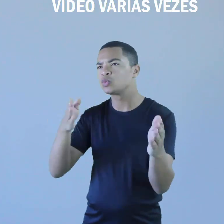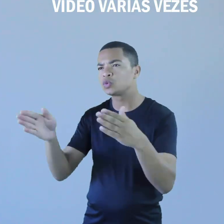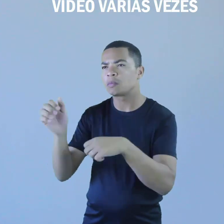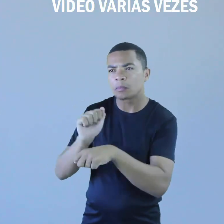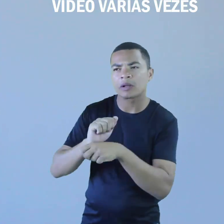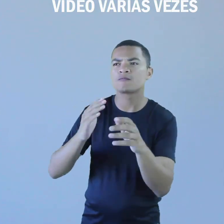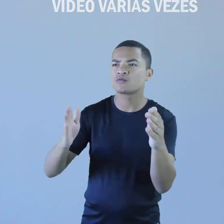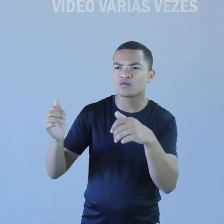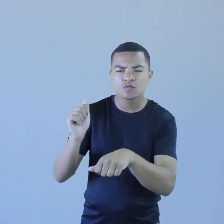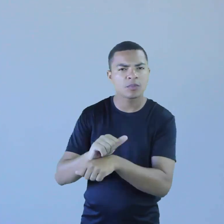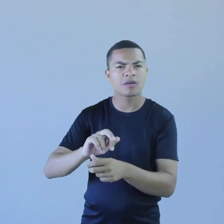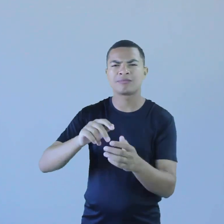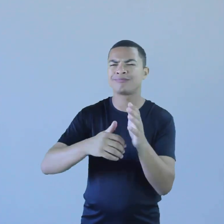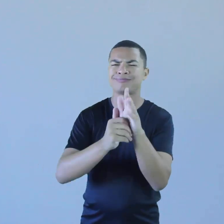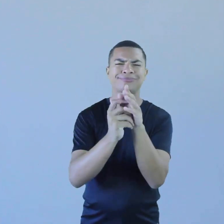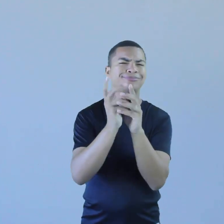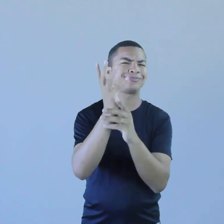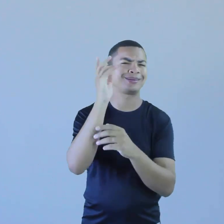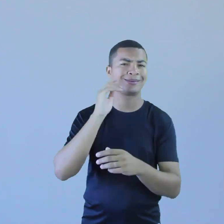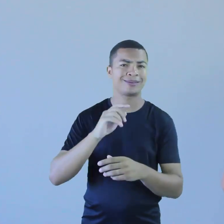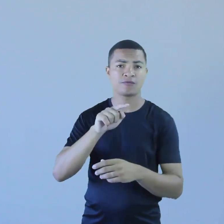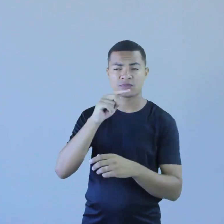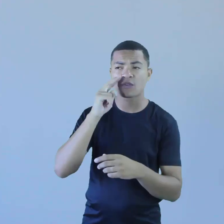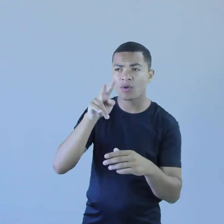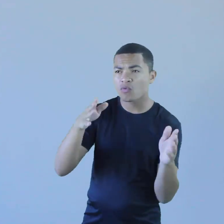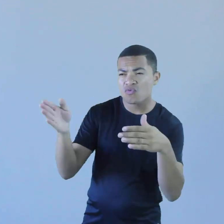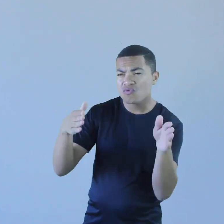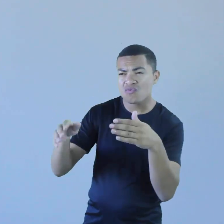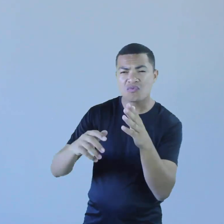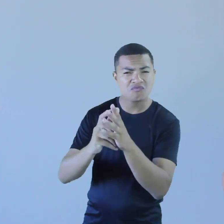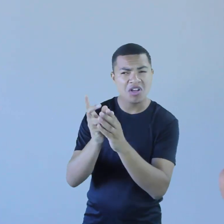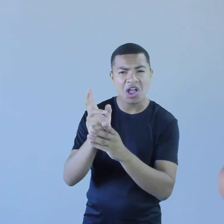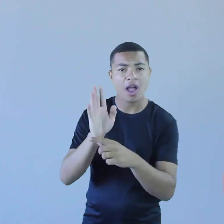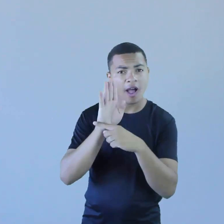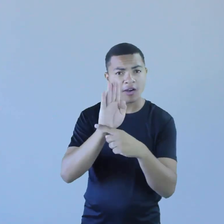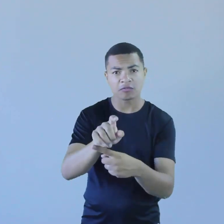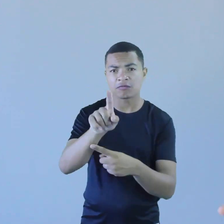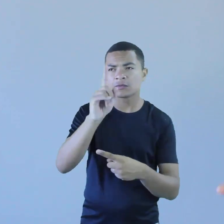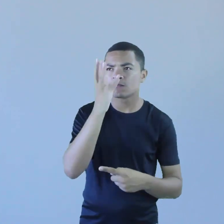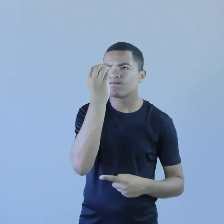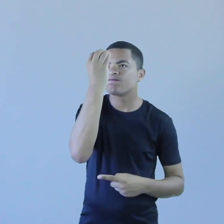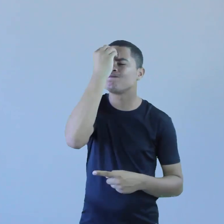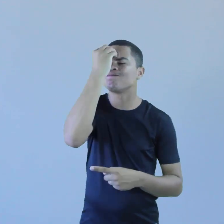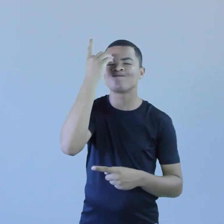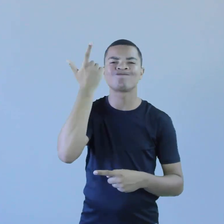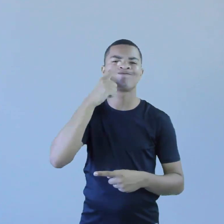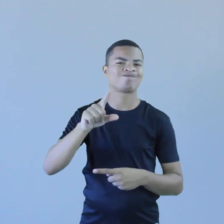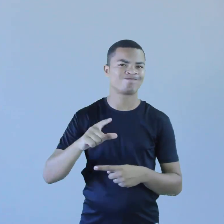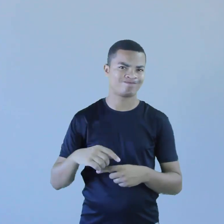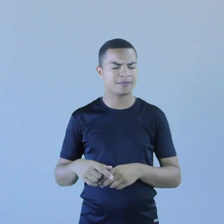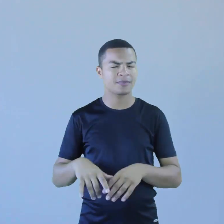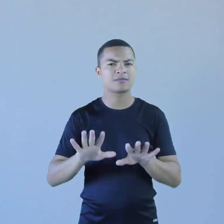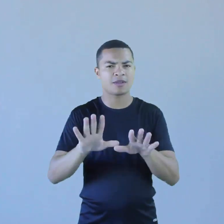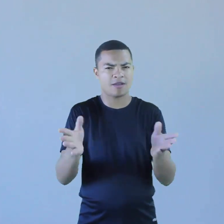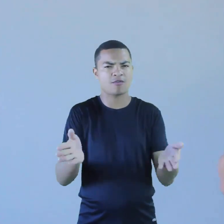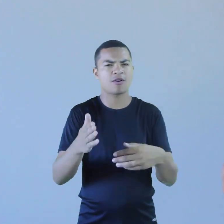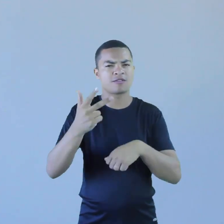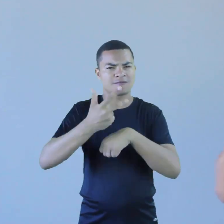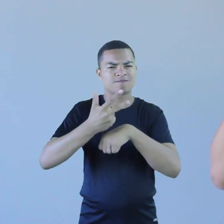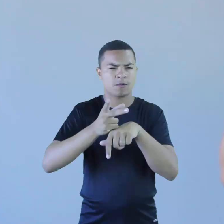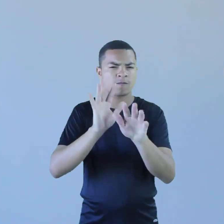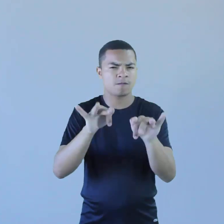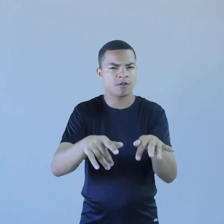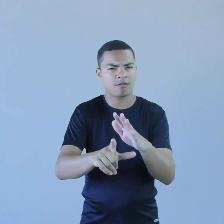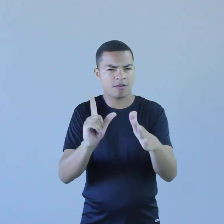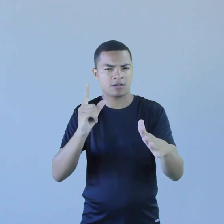várias vezes. Isso vai te ajudar a fixar melhor o conteúdo. E para finalizar esse vídeo, eu quero deixar claro por que eu